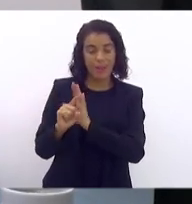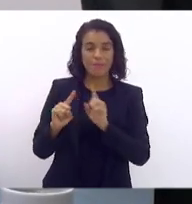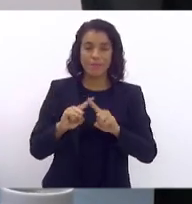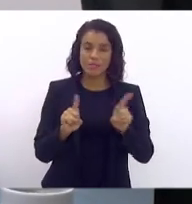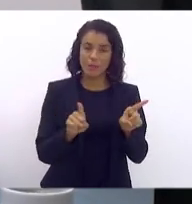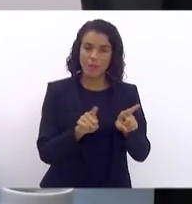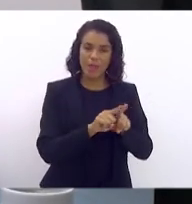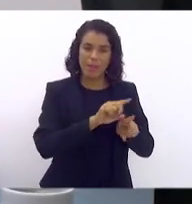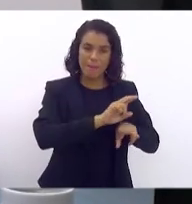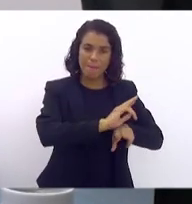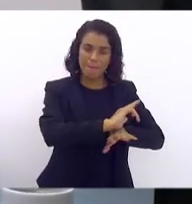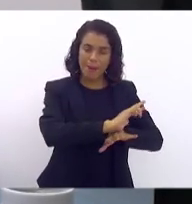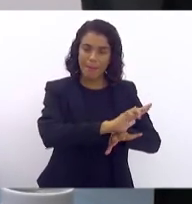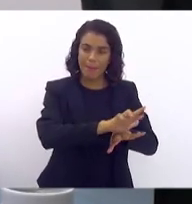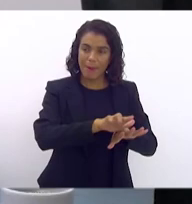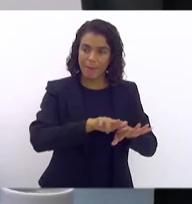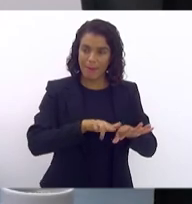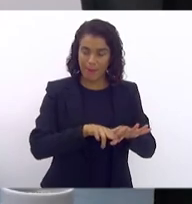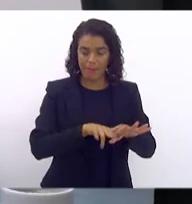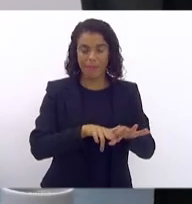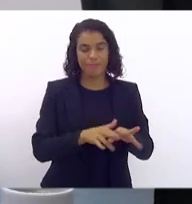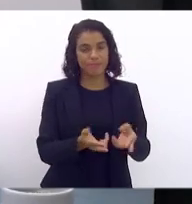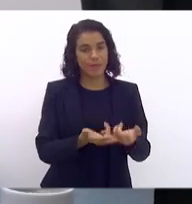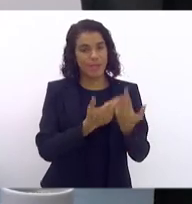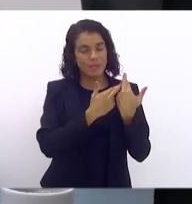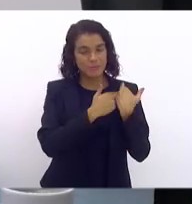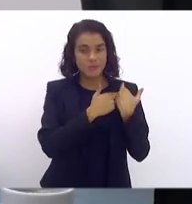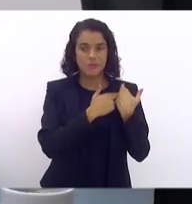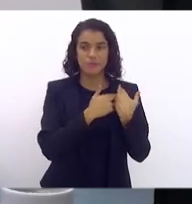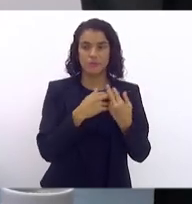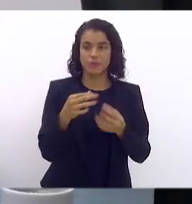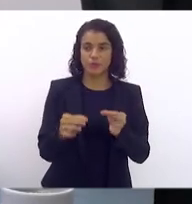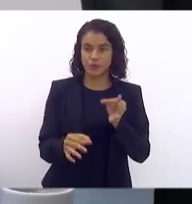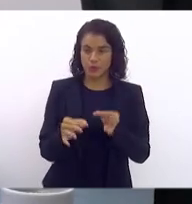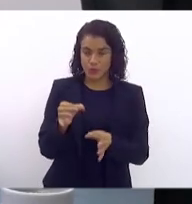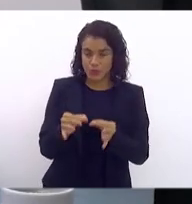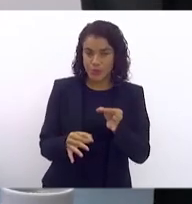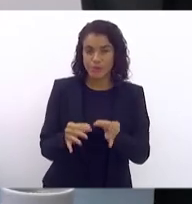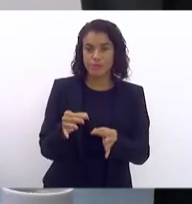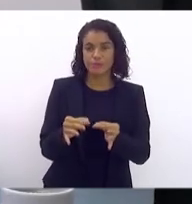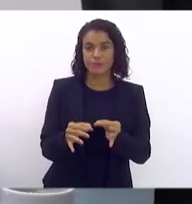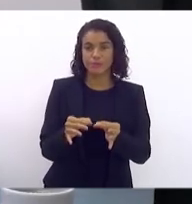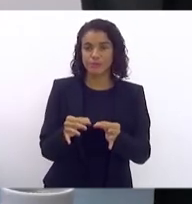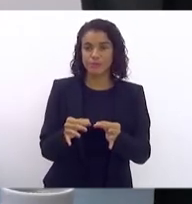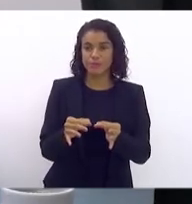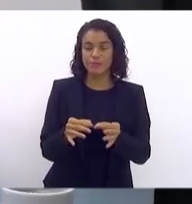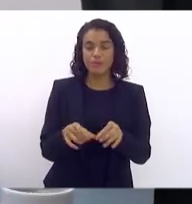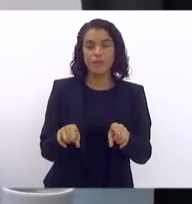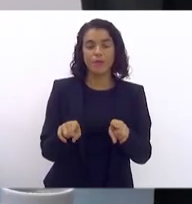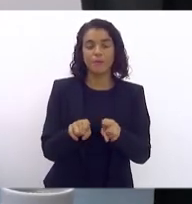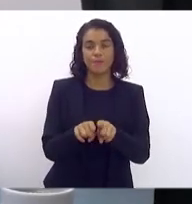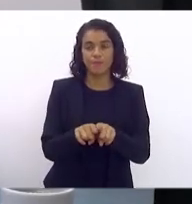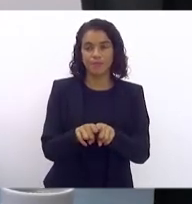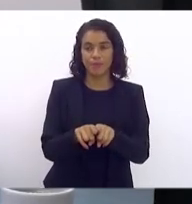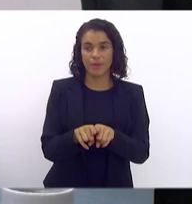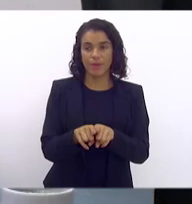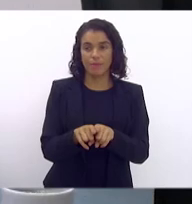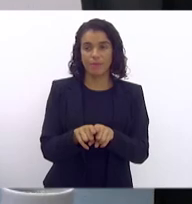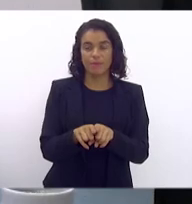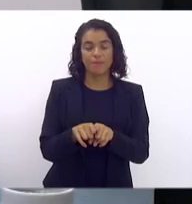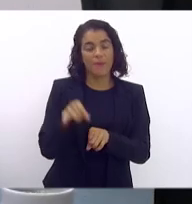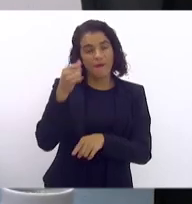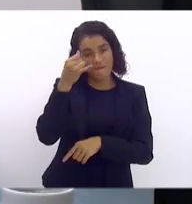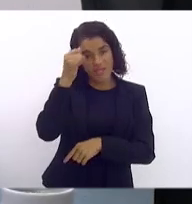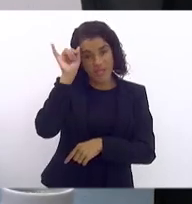órgãos eh comprometidos com a justiça com justeza mas mais que isso para que nenhuma